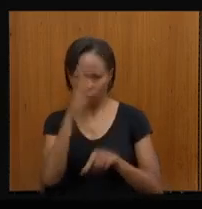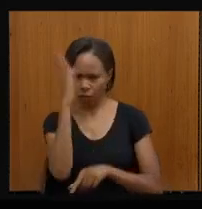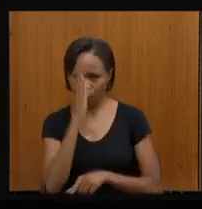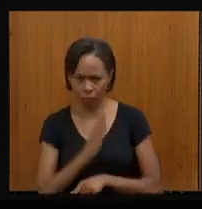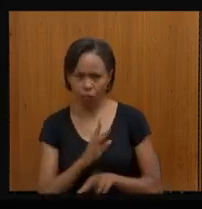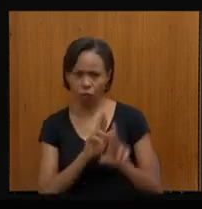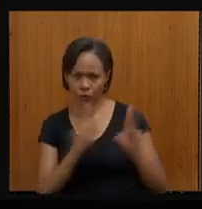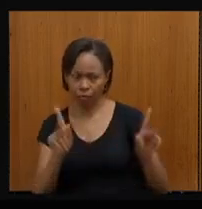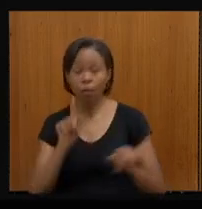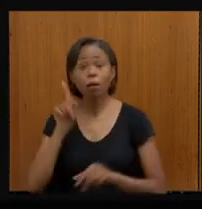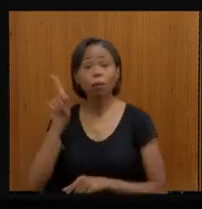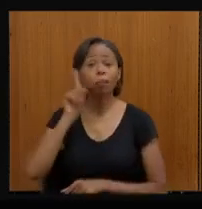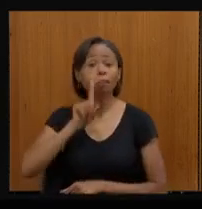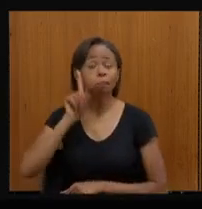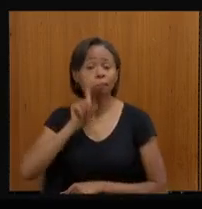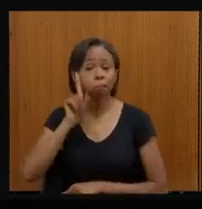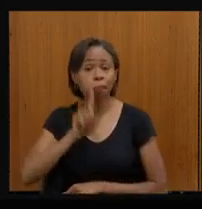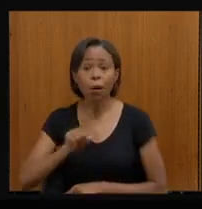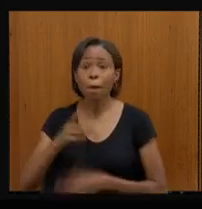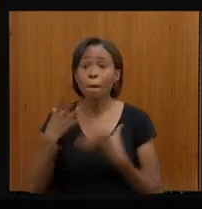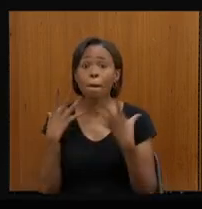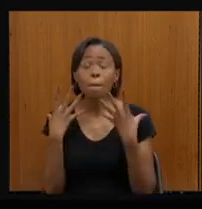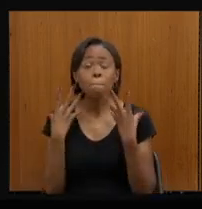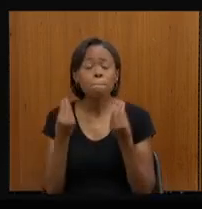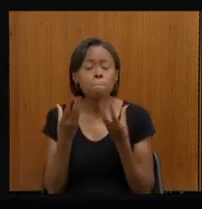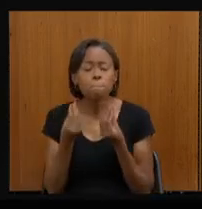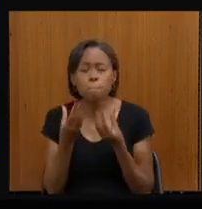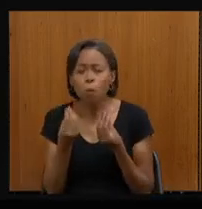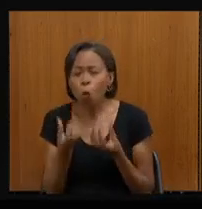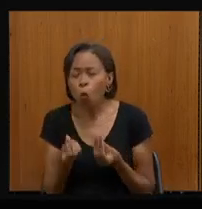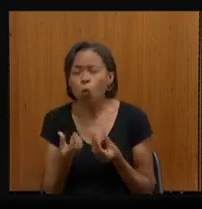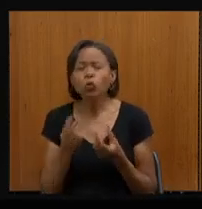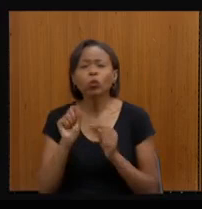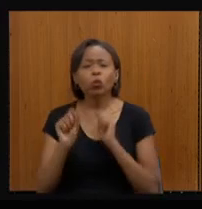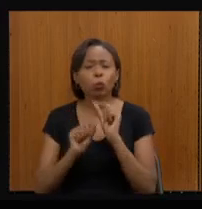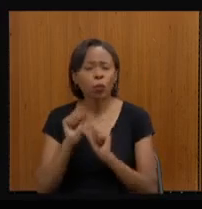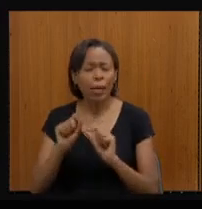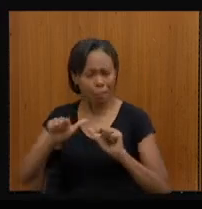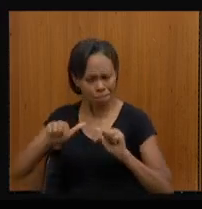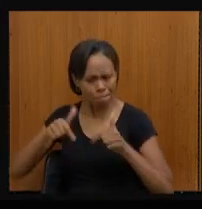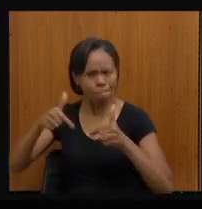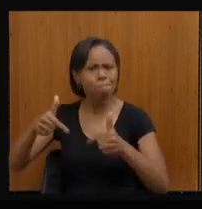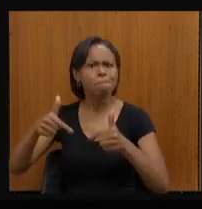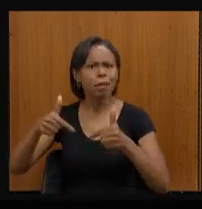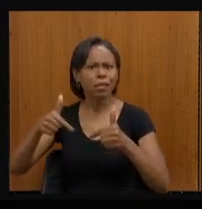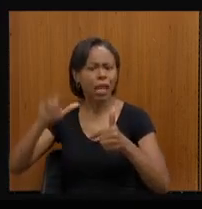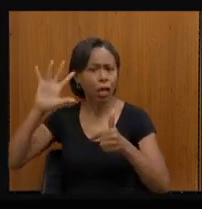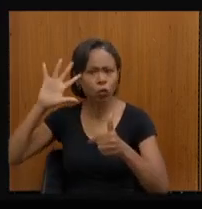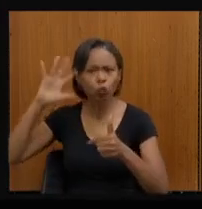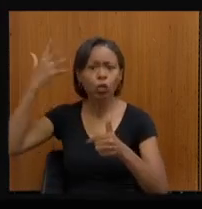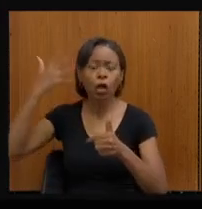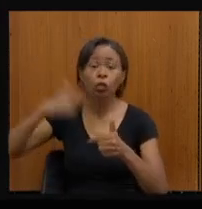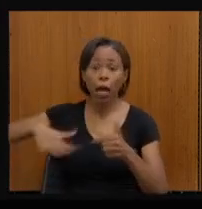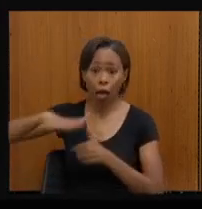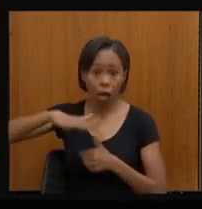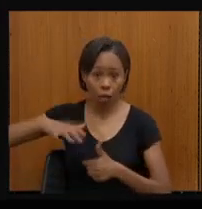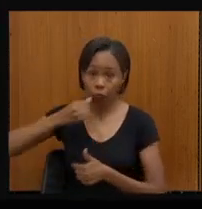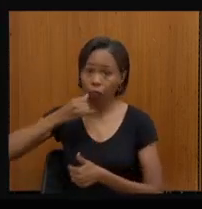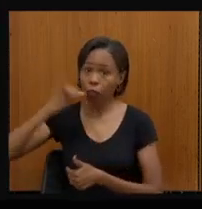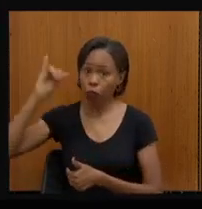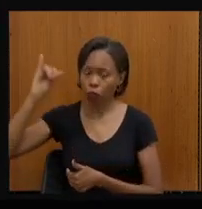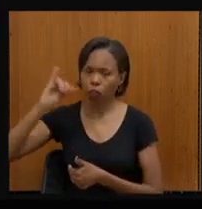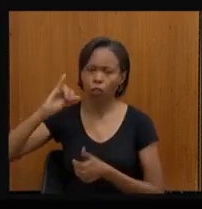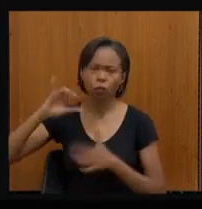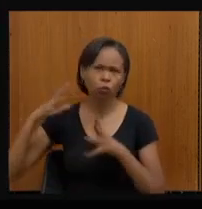onde o estado dos Estados Unidos muito da iniciativa que considera tem que tomar um setor de energia